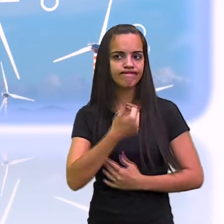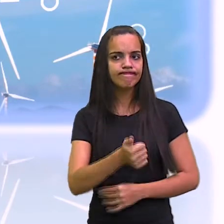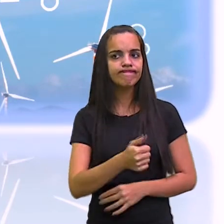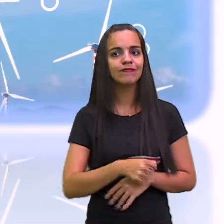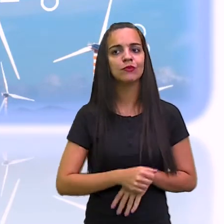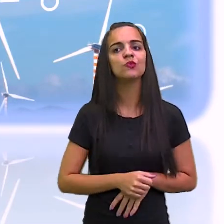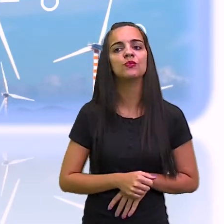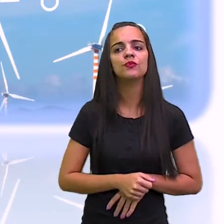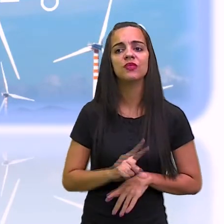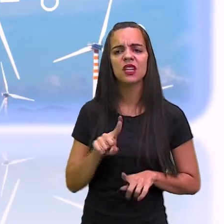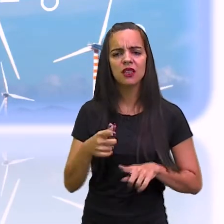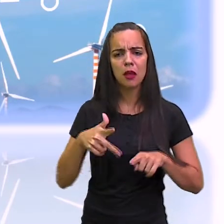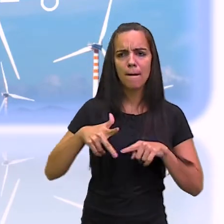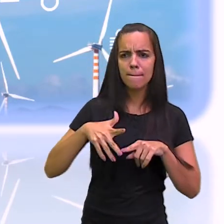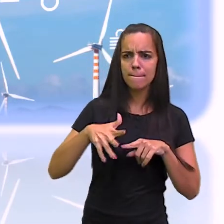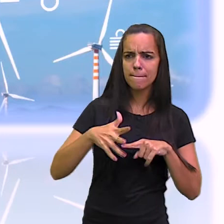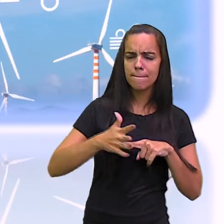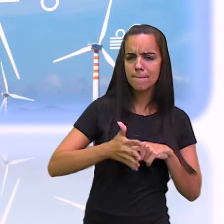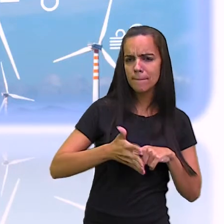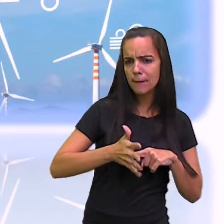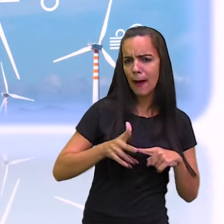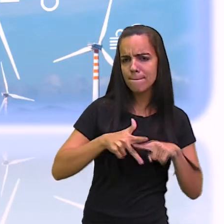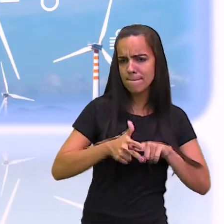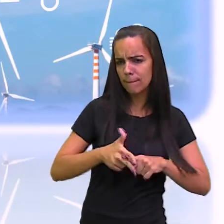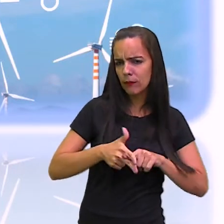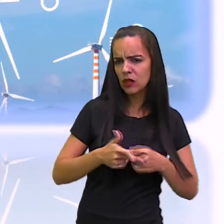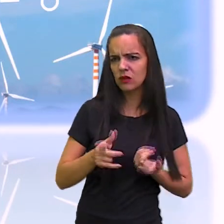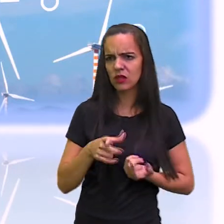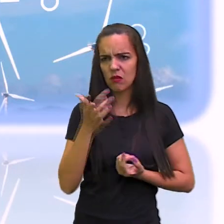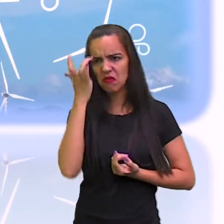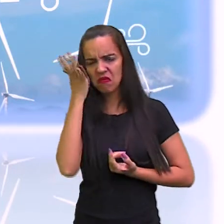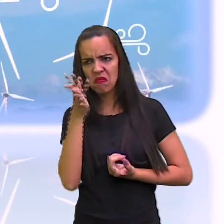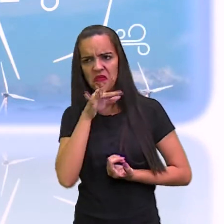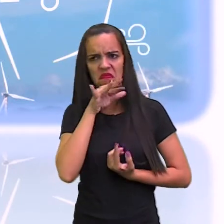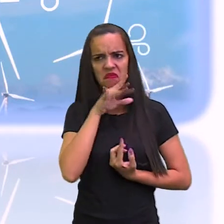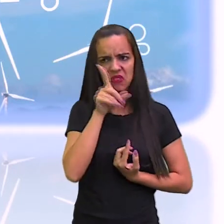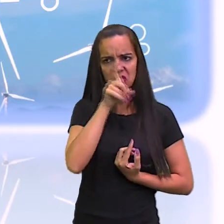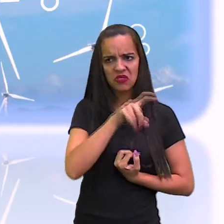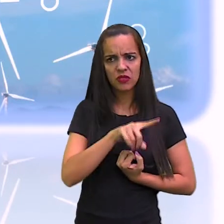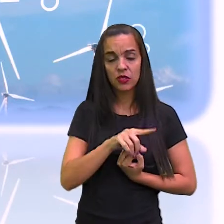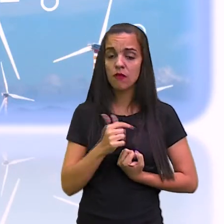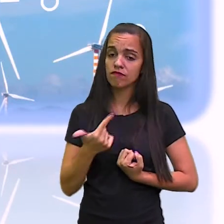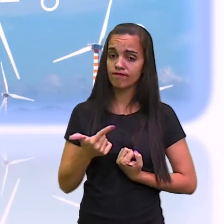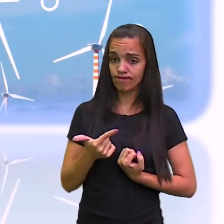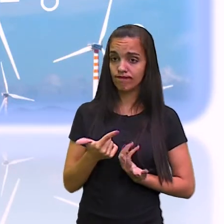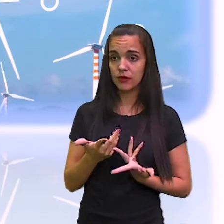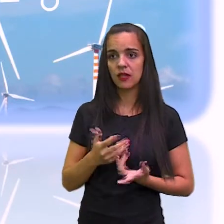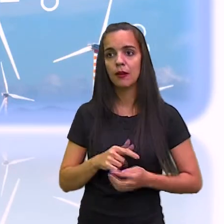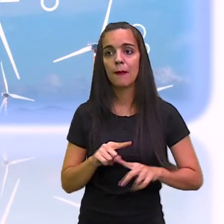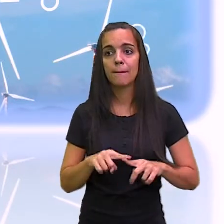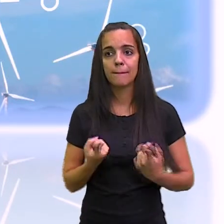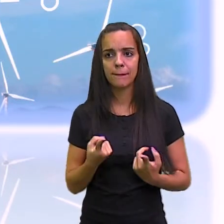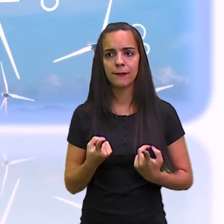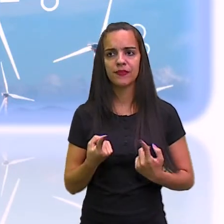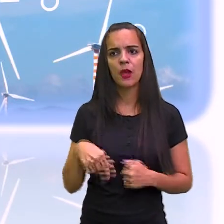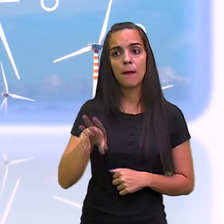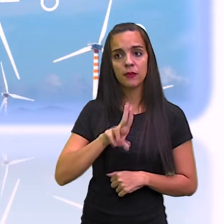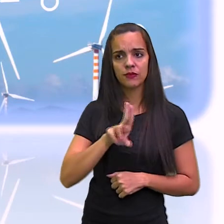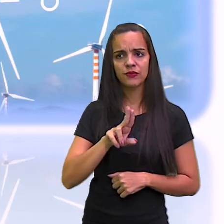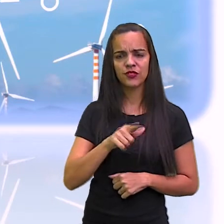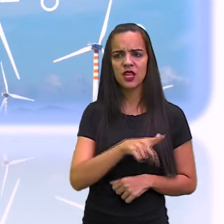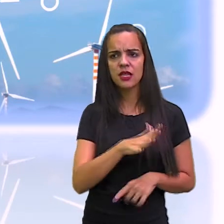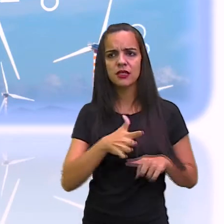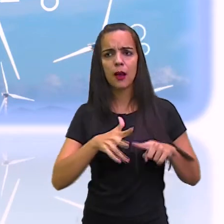a manutenção? Ela é fácil ou não? Então, a instalação e a manutenção